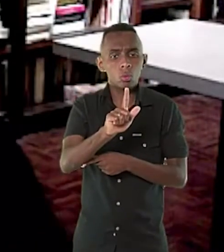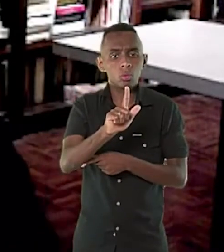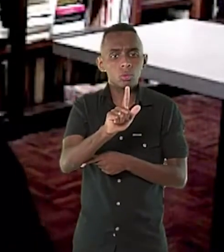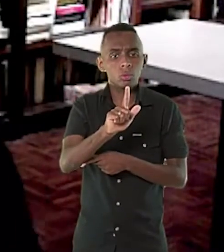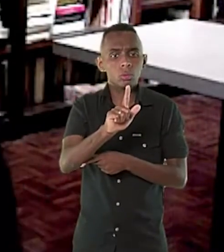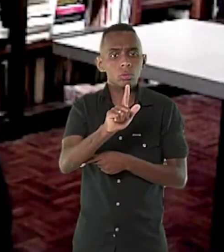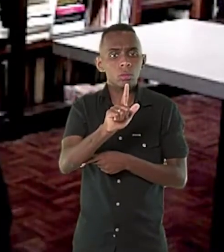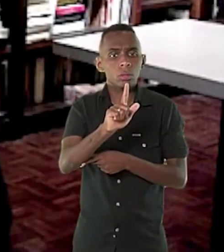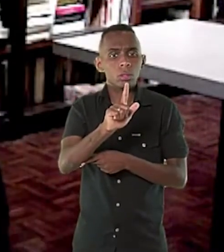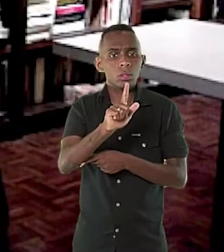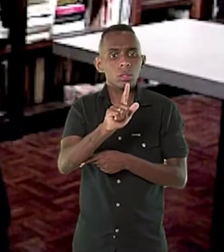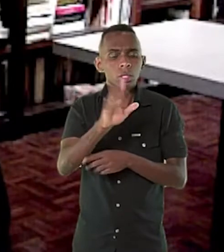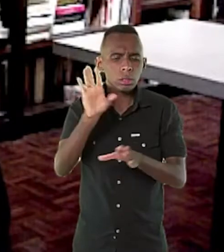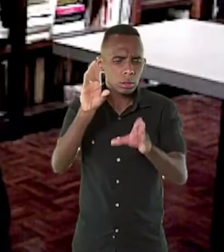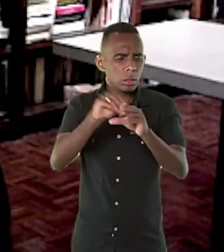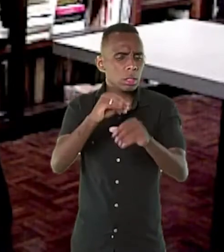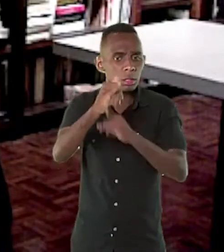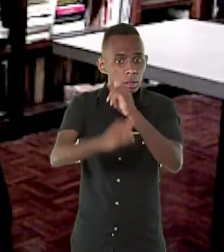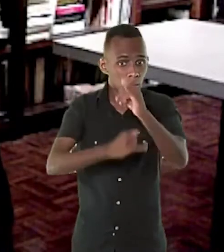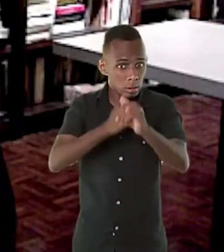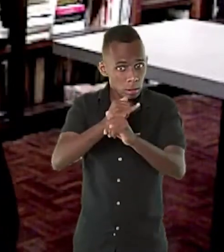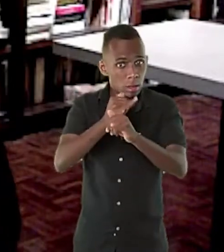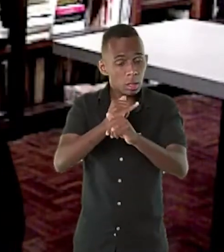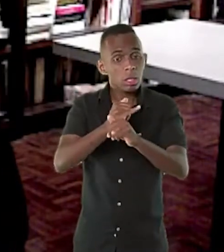essa dadosfera de outras formas.